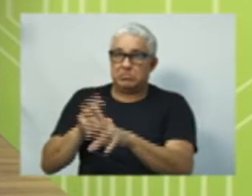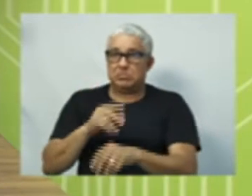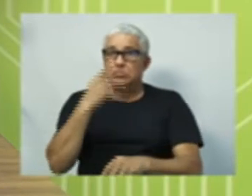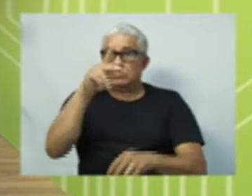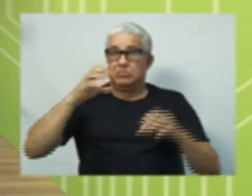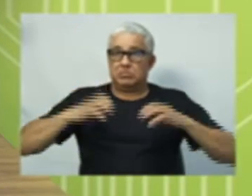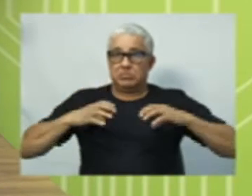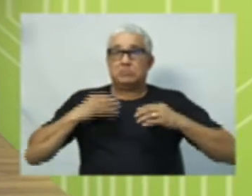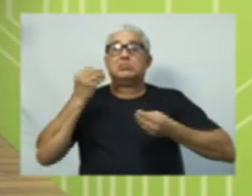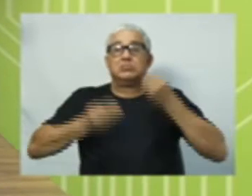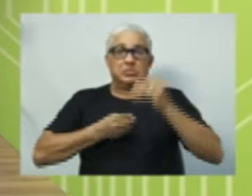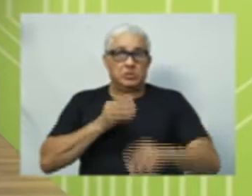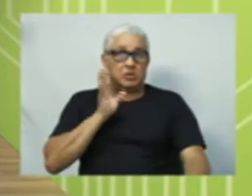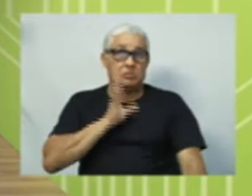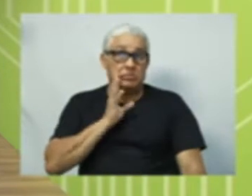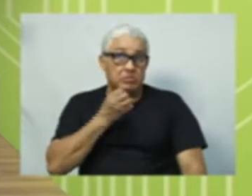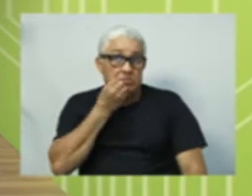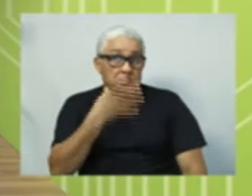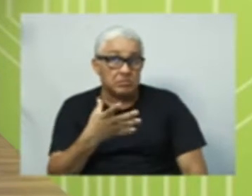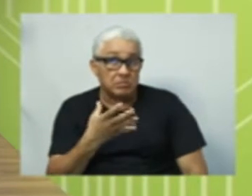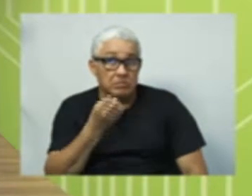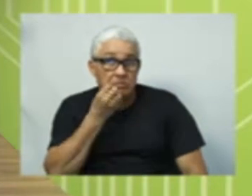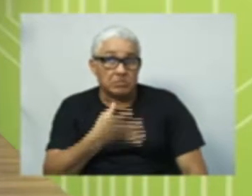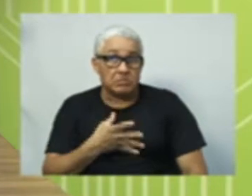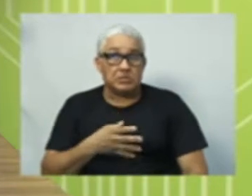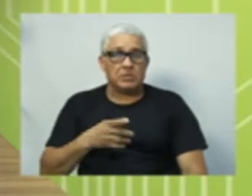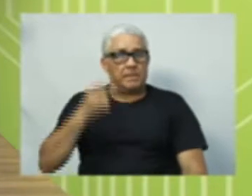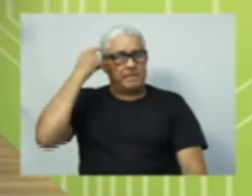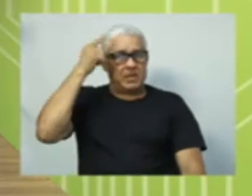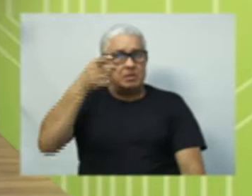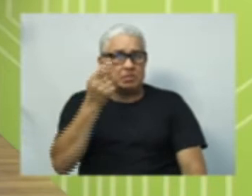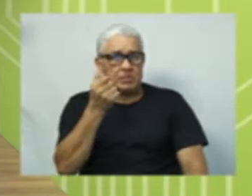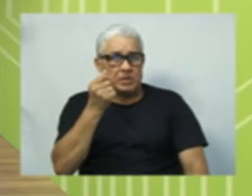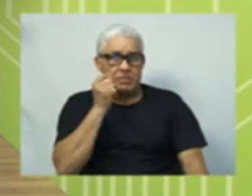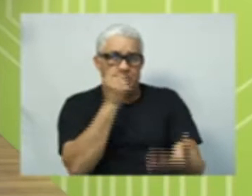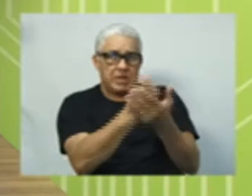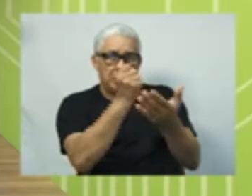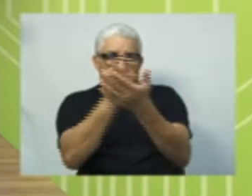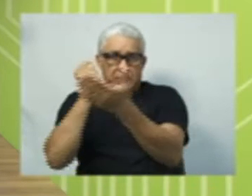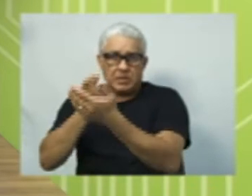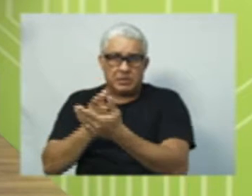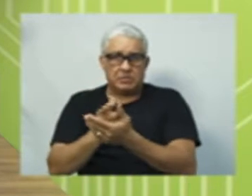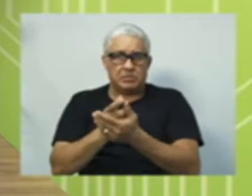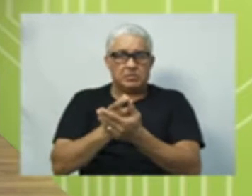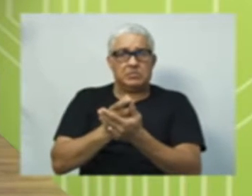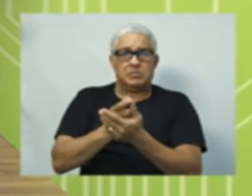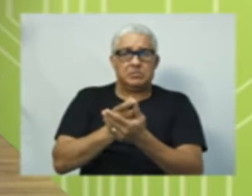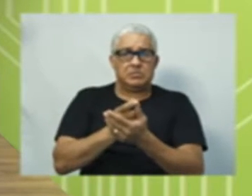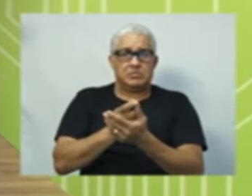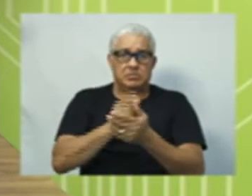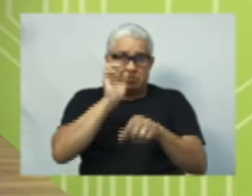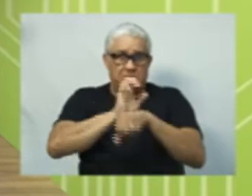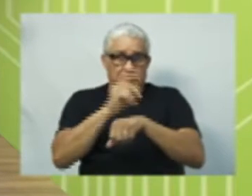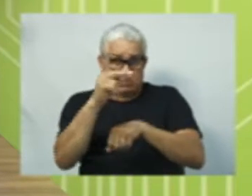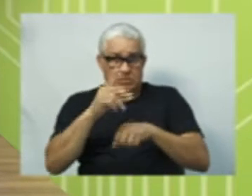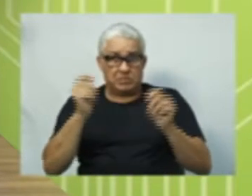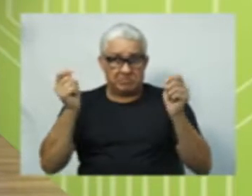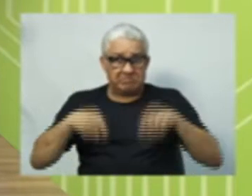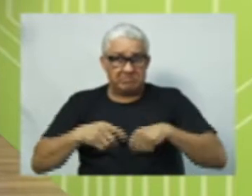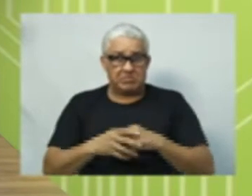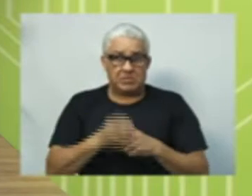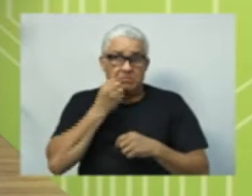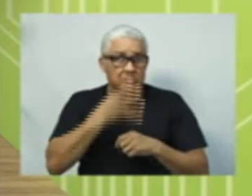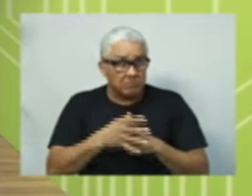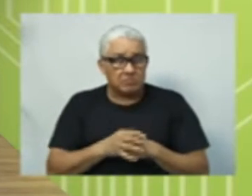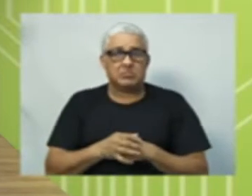prestado? Tá legal? Você acha que o dinheiro que você paga de imposto está valendo a pena aí no seu estado? Ou você fala, olha, não está valendo a